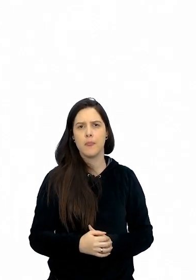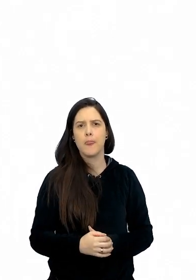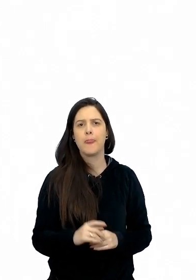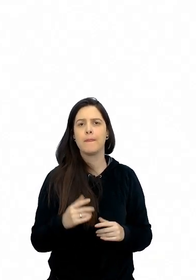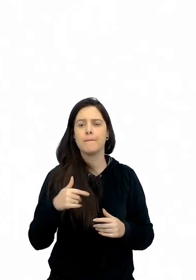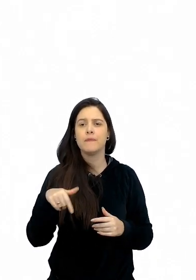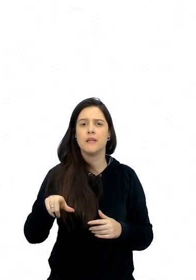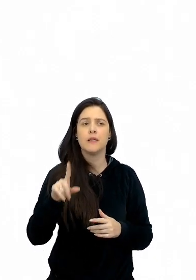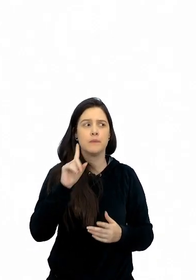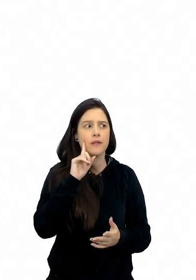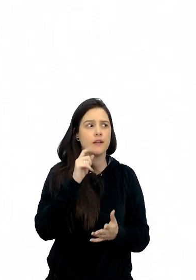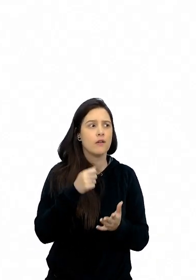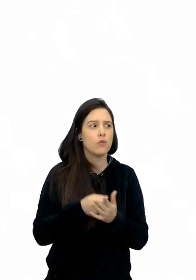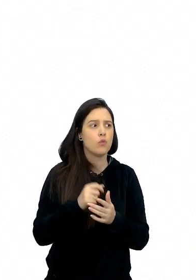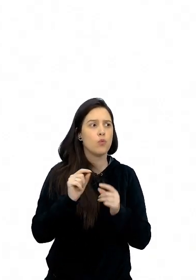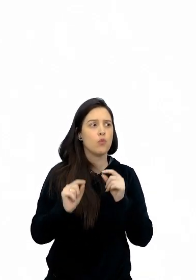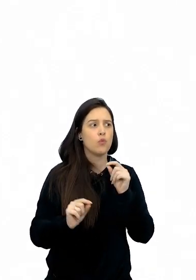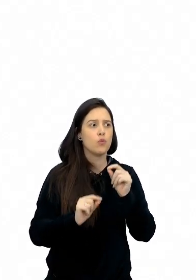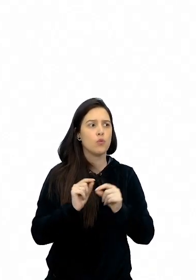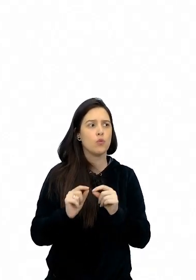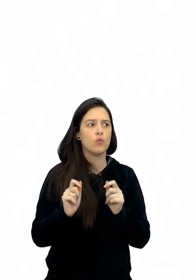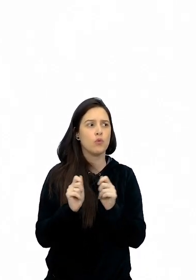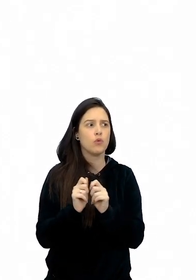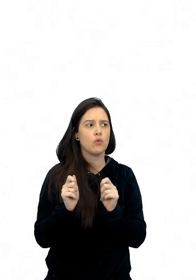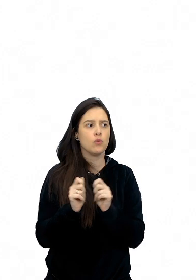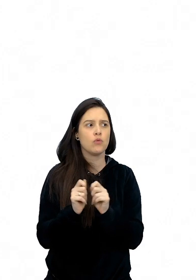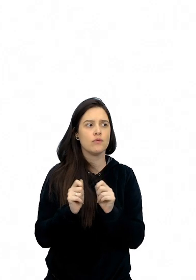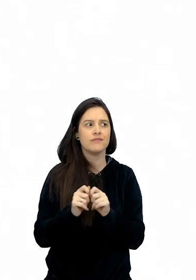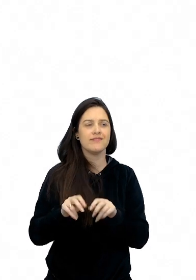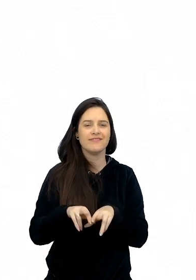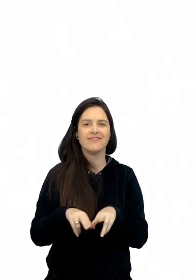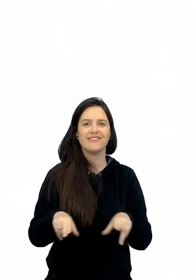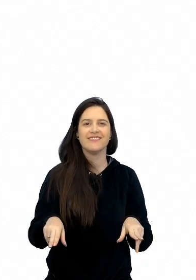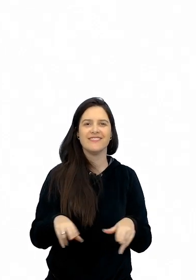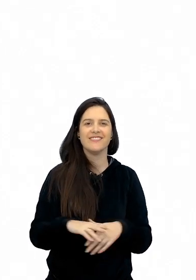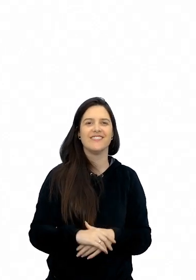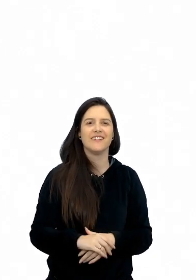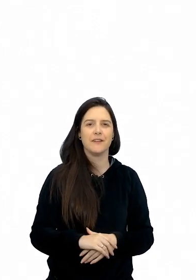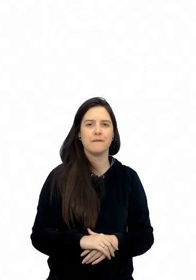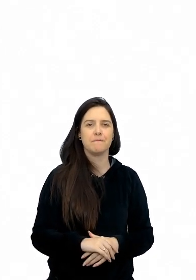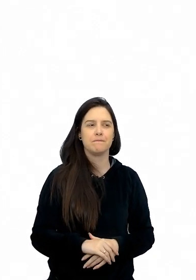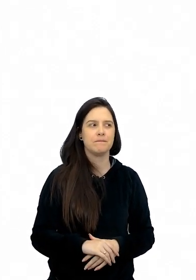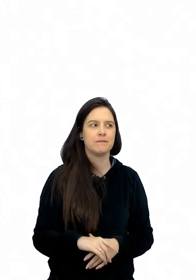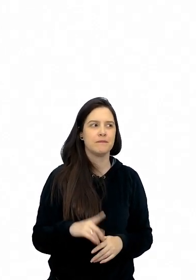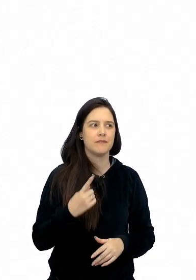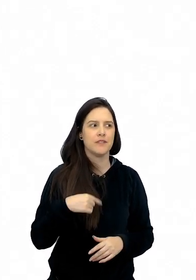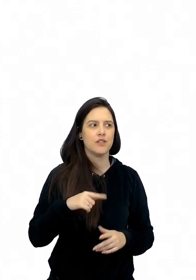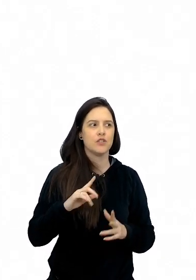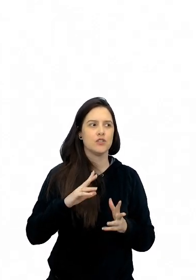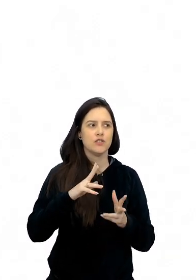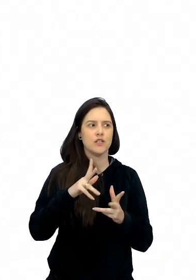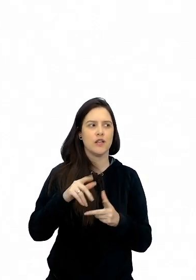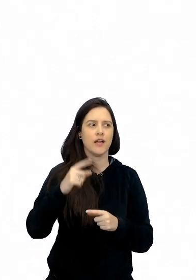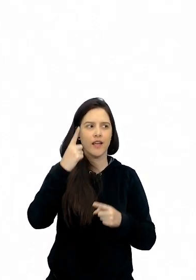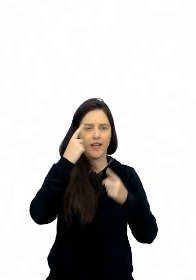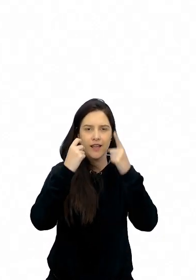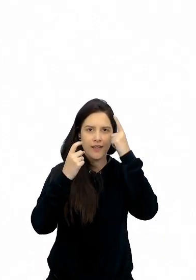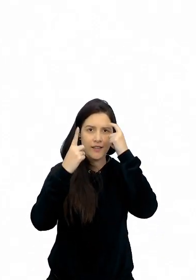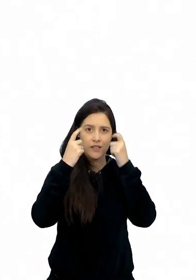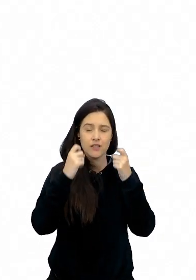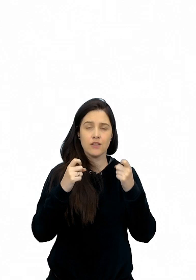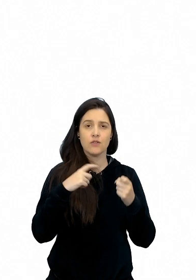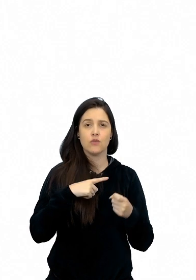aquilo que determina o que é cada um deles. Aí vamos girar essa ideia, né,